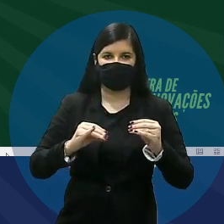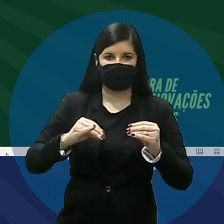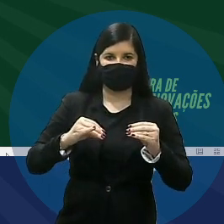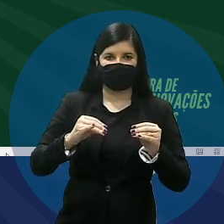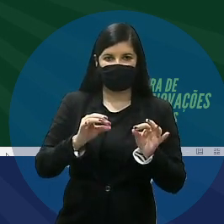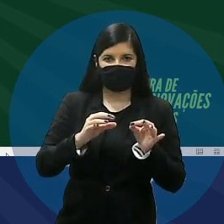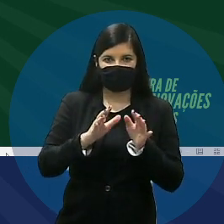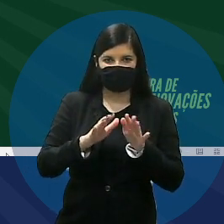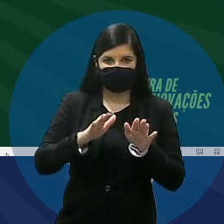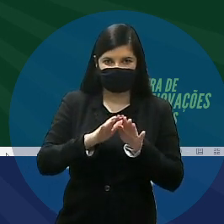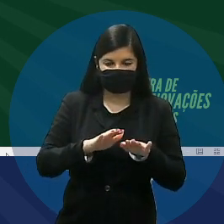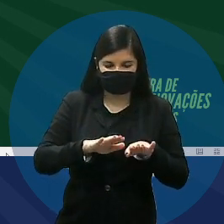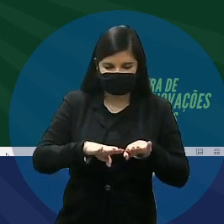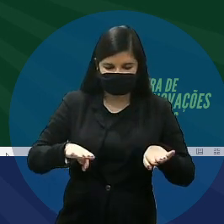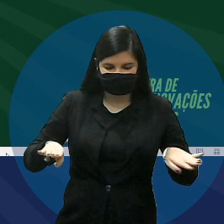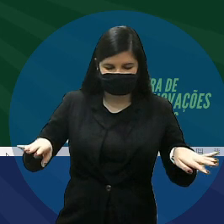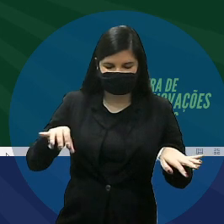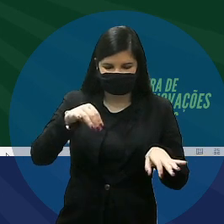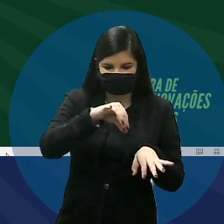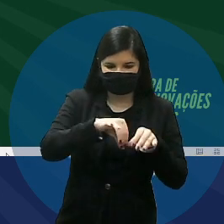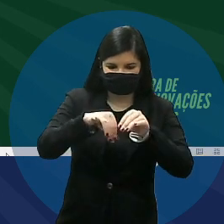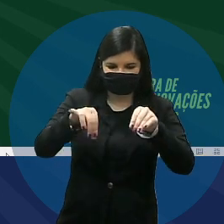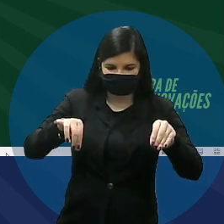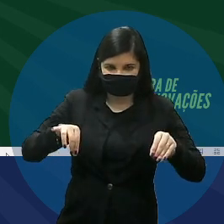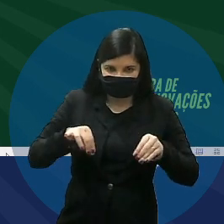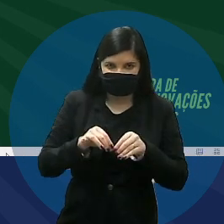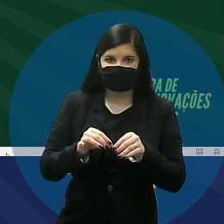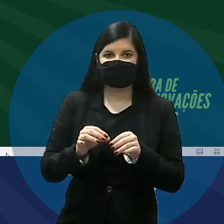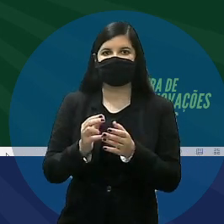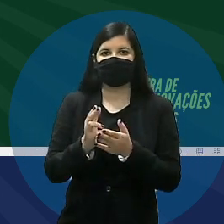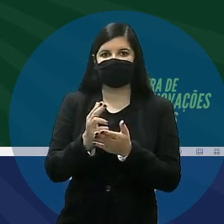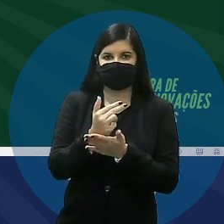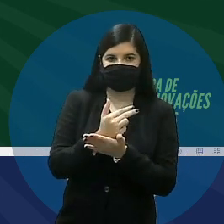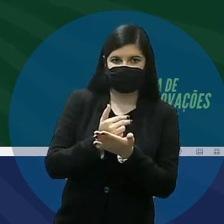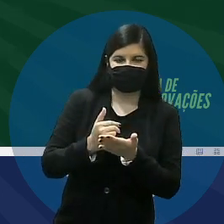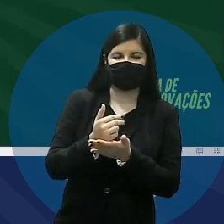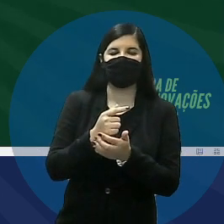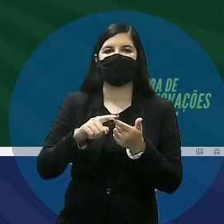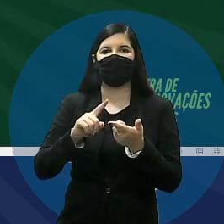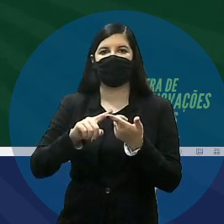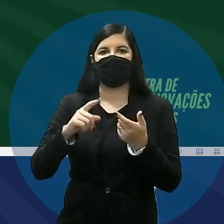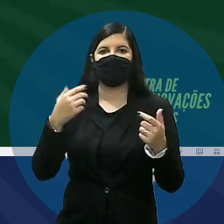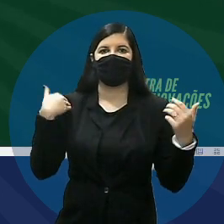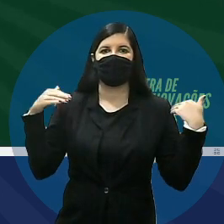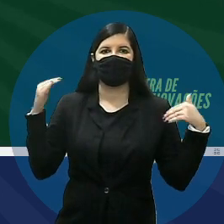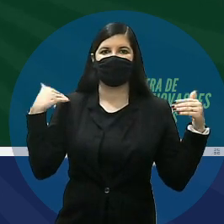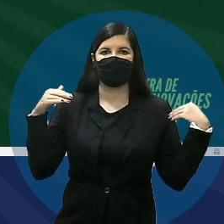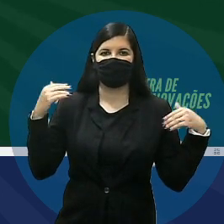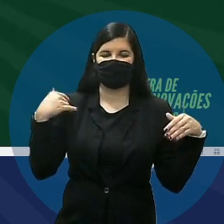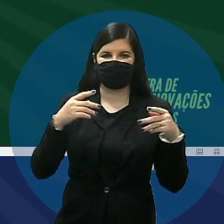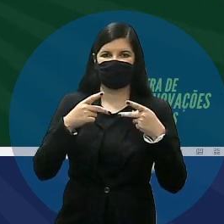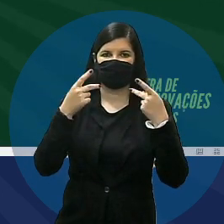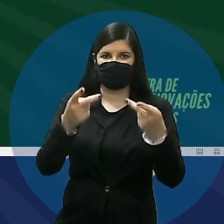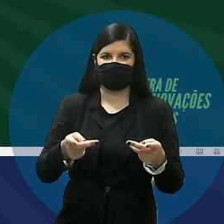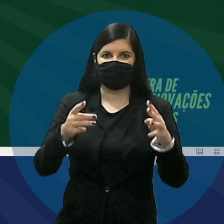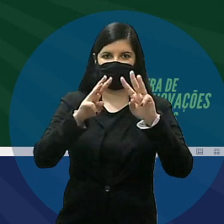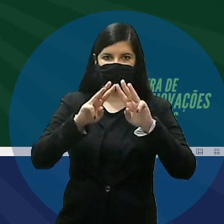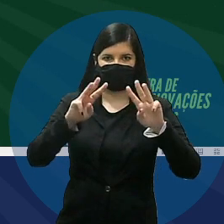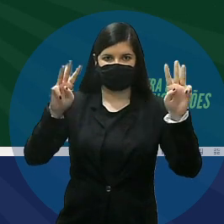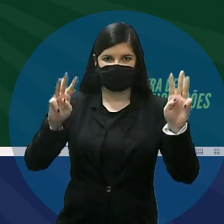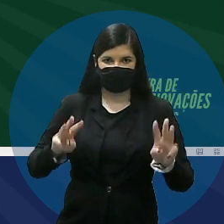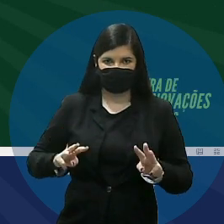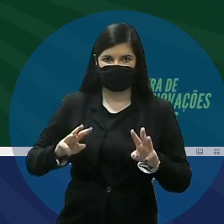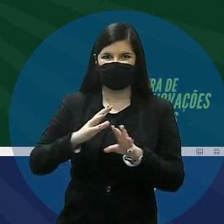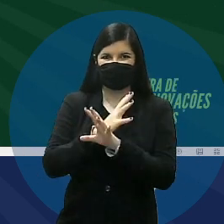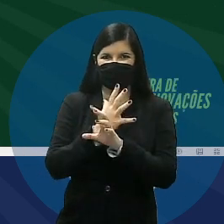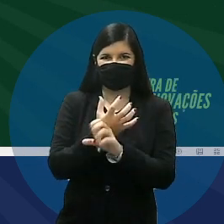além de oficinas de desenhos, e um passeio virtual no Museu do Sertão.